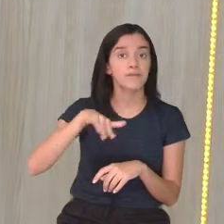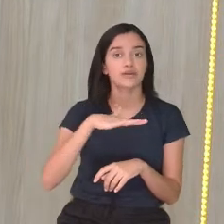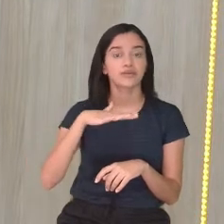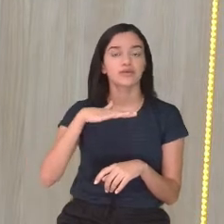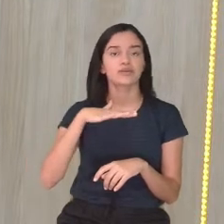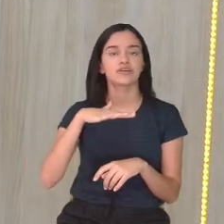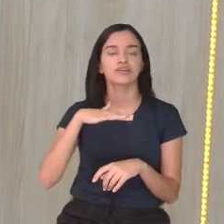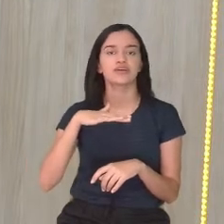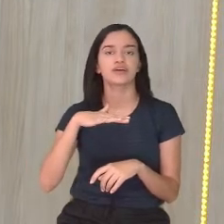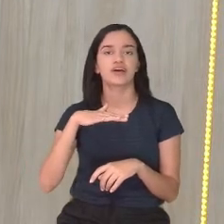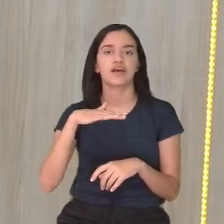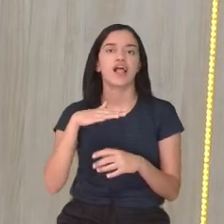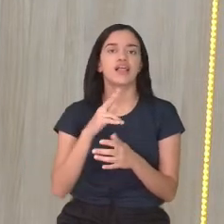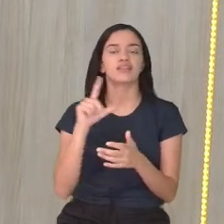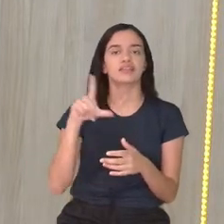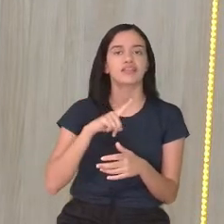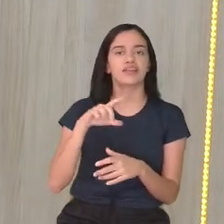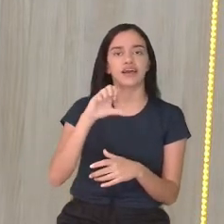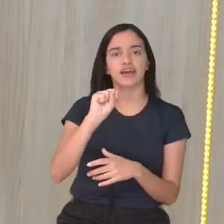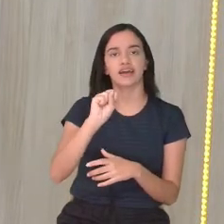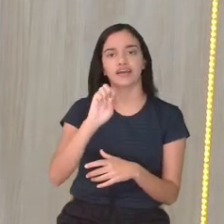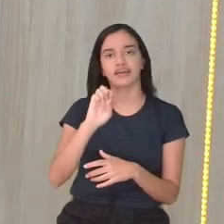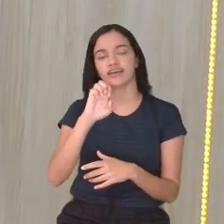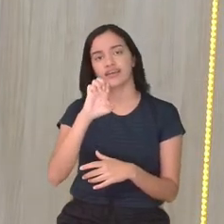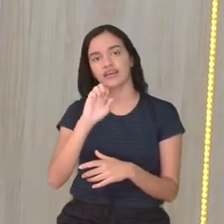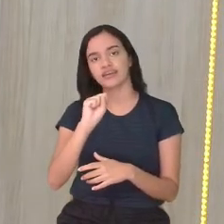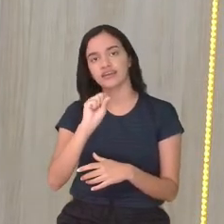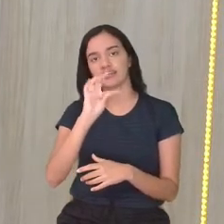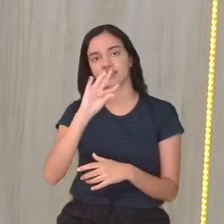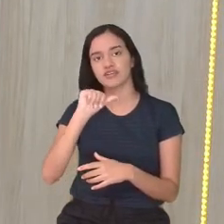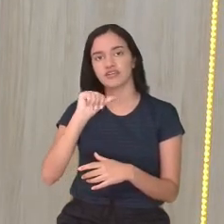as estátuas, né, que tem também, sempre são